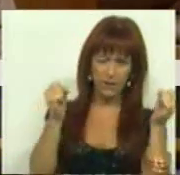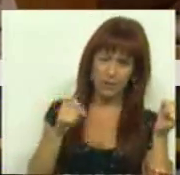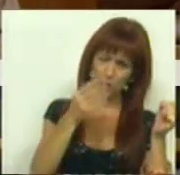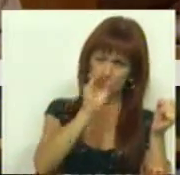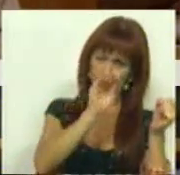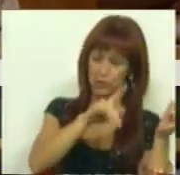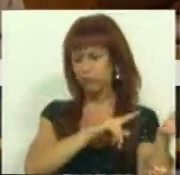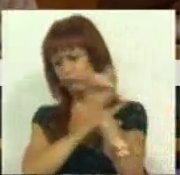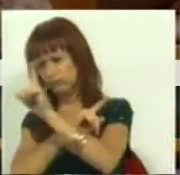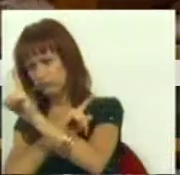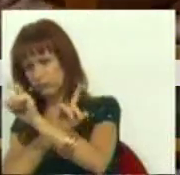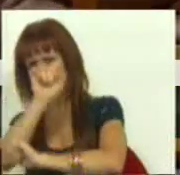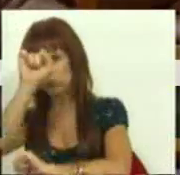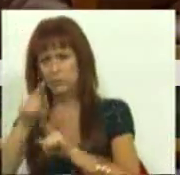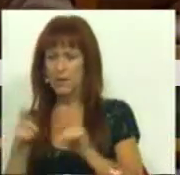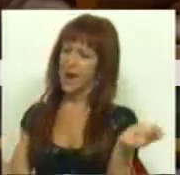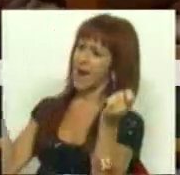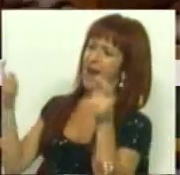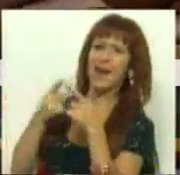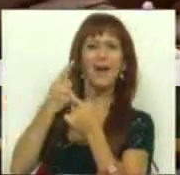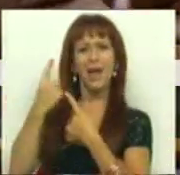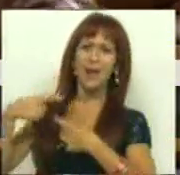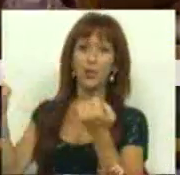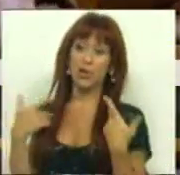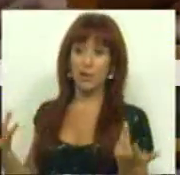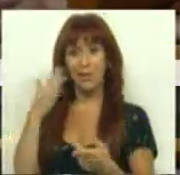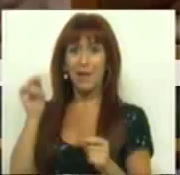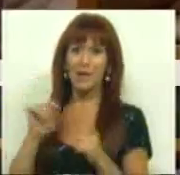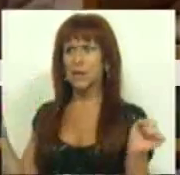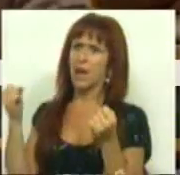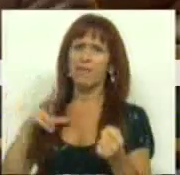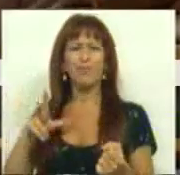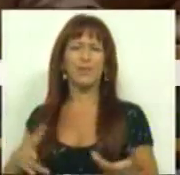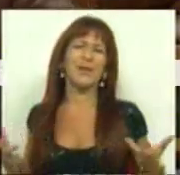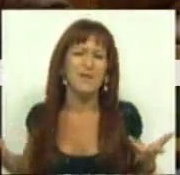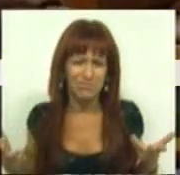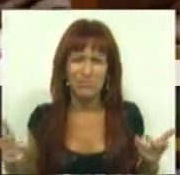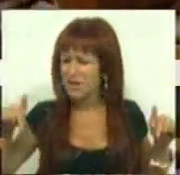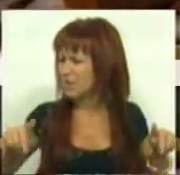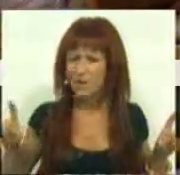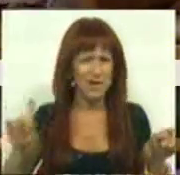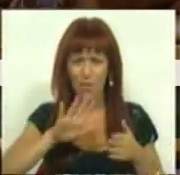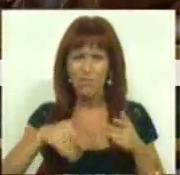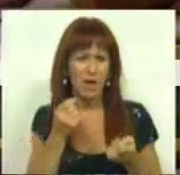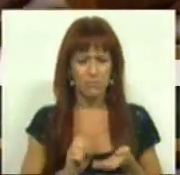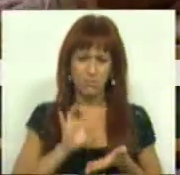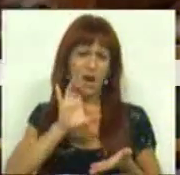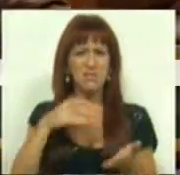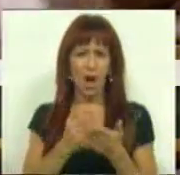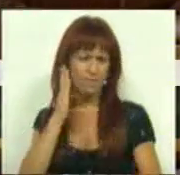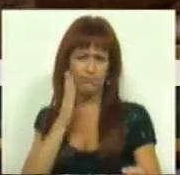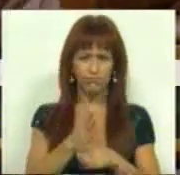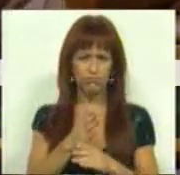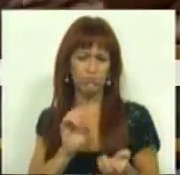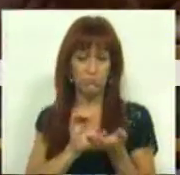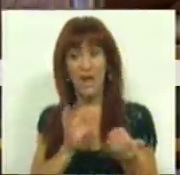dos bancos e aquilo que é a propaganda pública de que estamos a tentar salvar o país. Não, o que há aqui é um plano de recapitalização